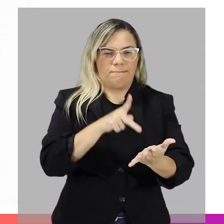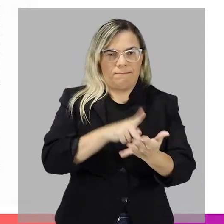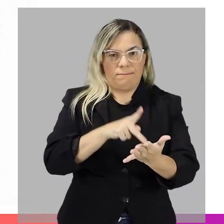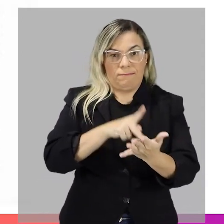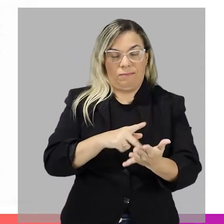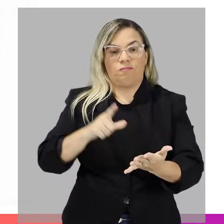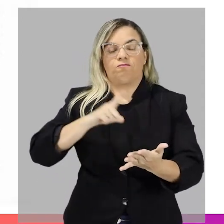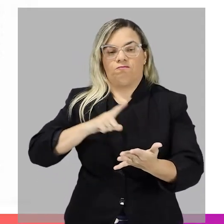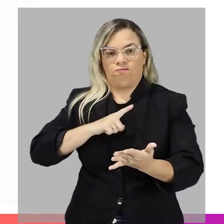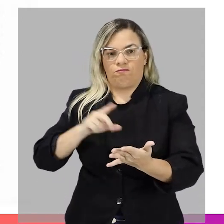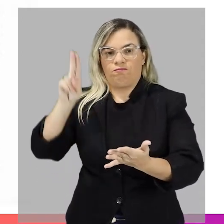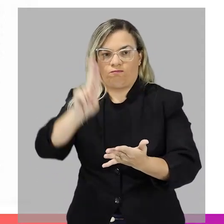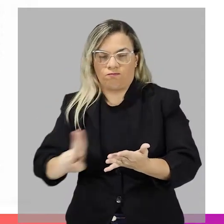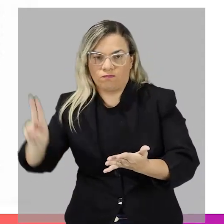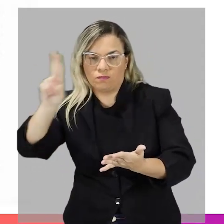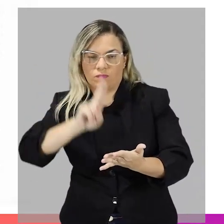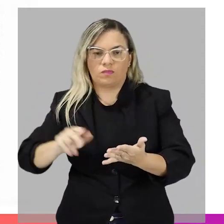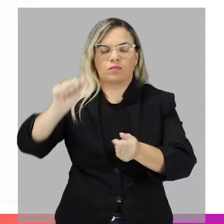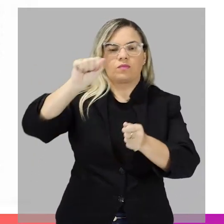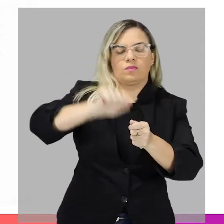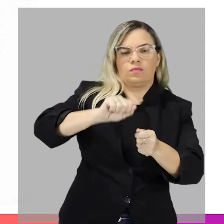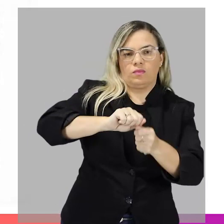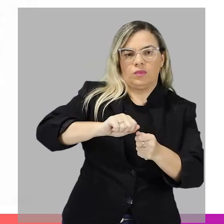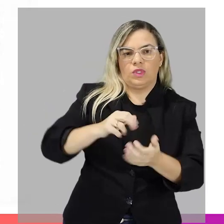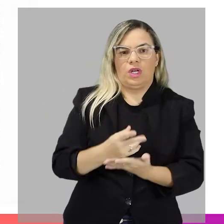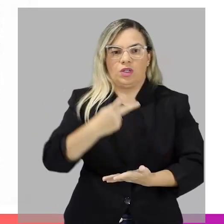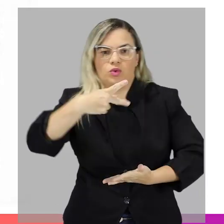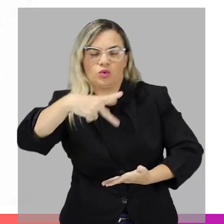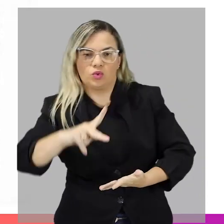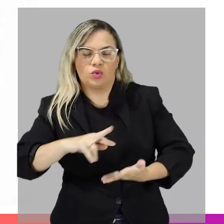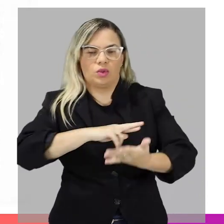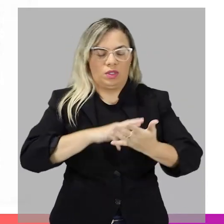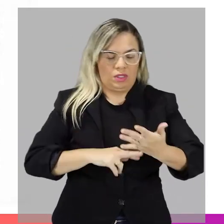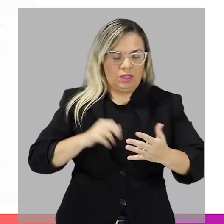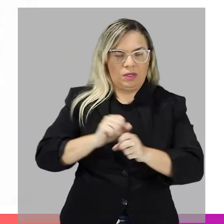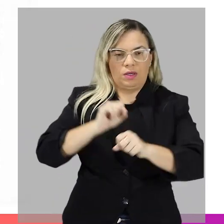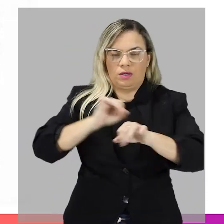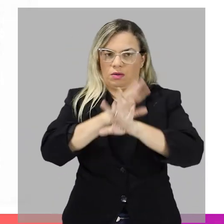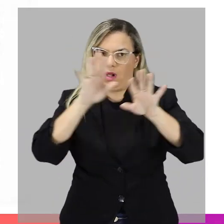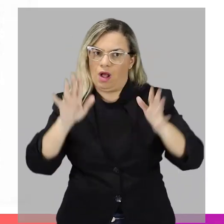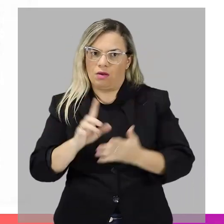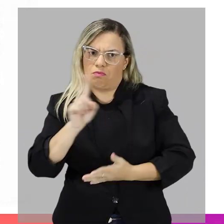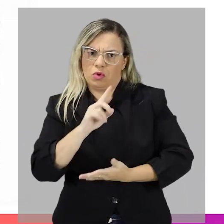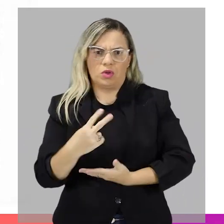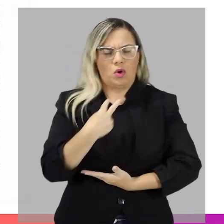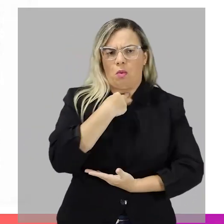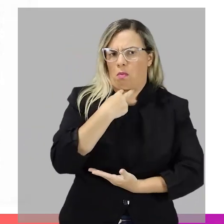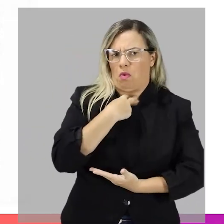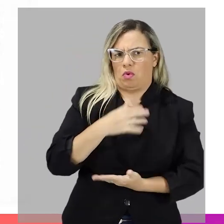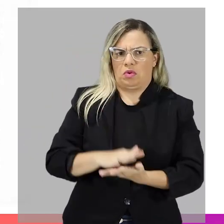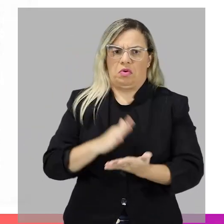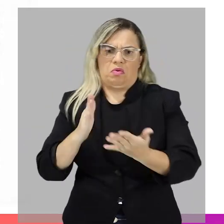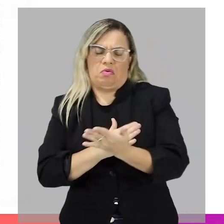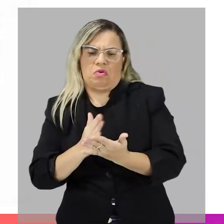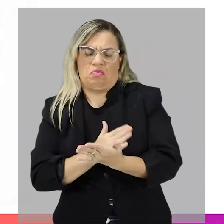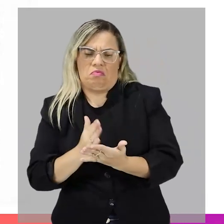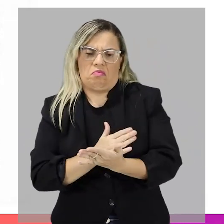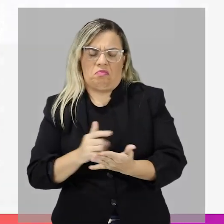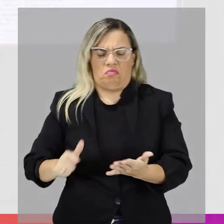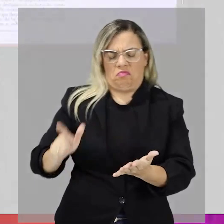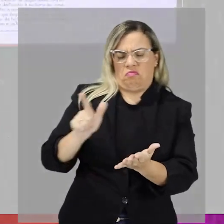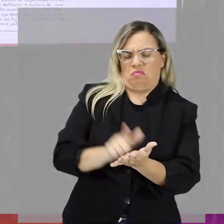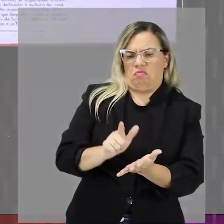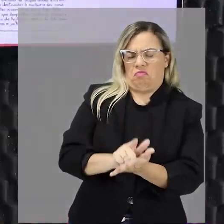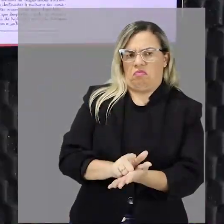vocês devem utilizar para fazer a sua redação. É óbvio que vocês não podem pegar uma folha de caderno ou uma folha de